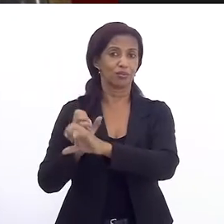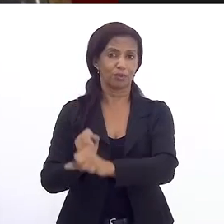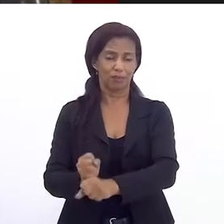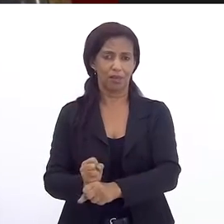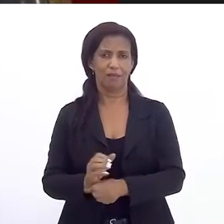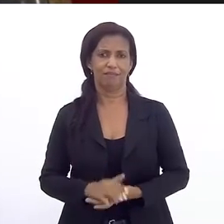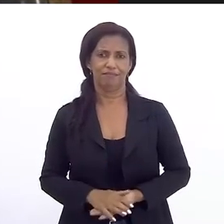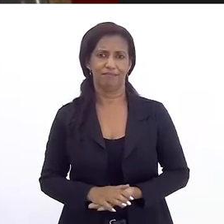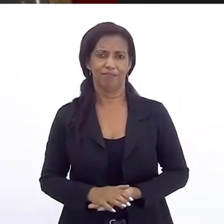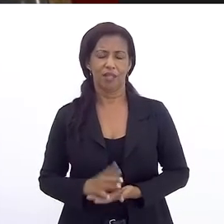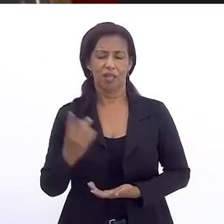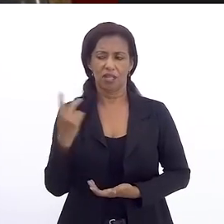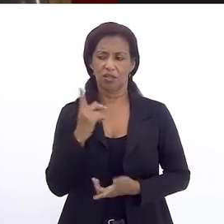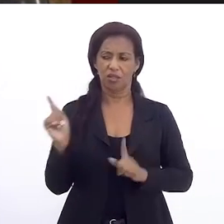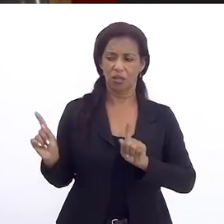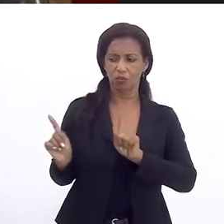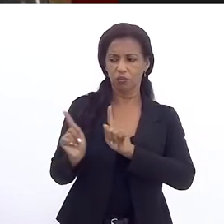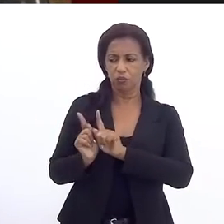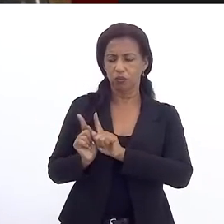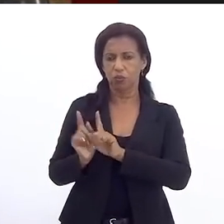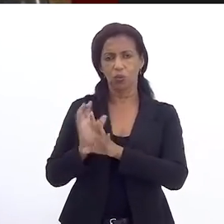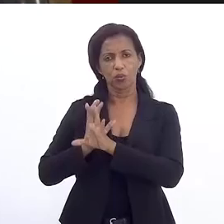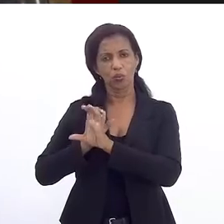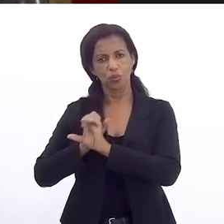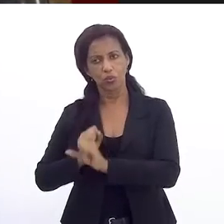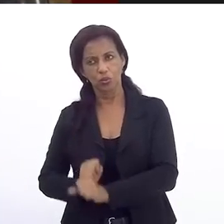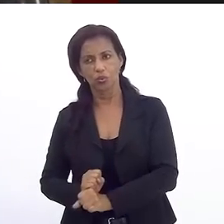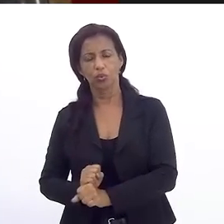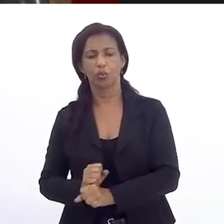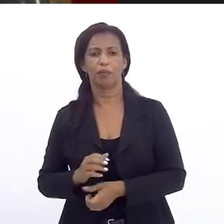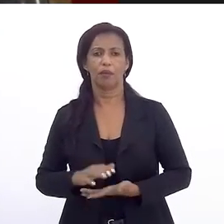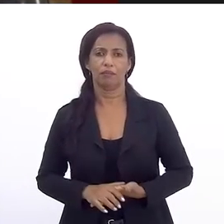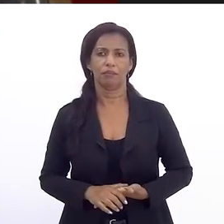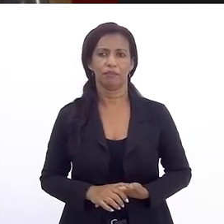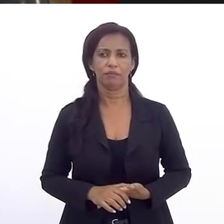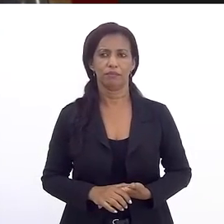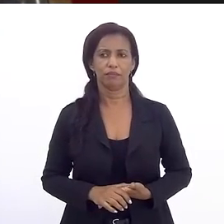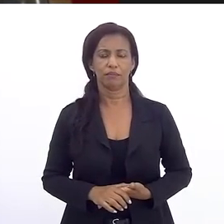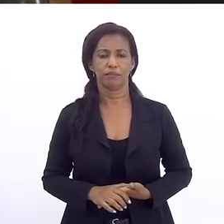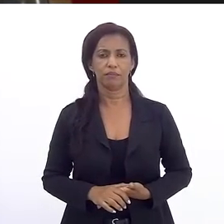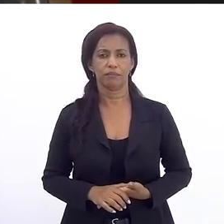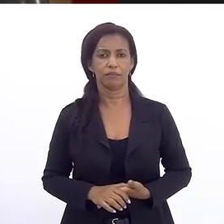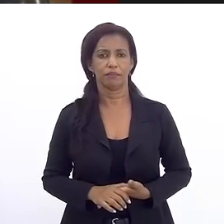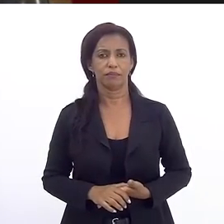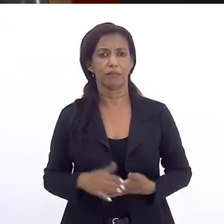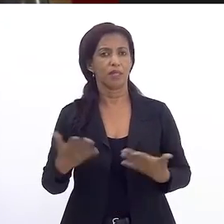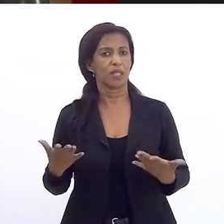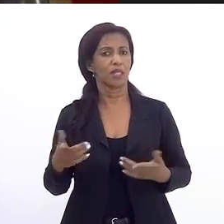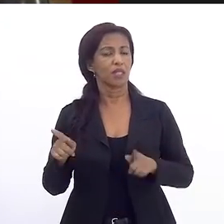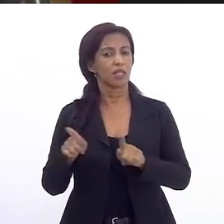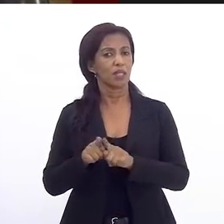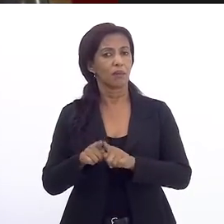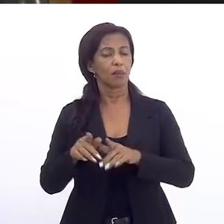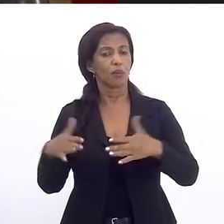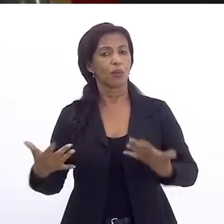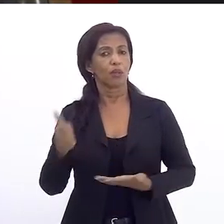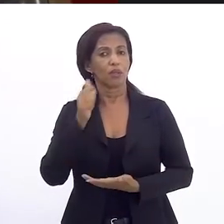família, ela pensa realmente mais na família, nos filhos.